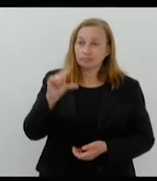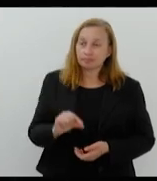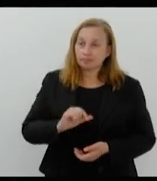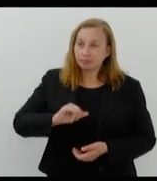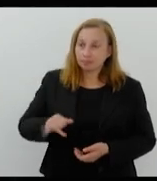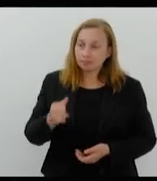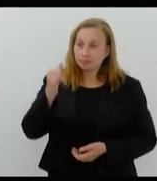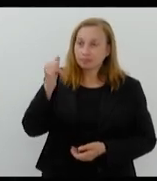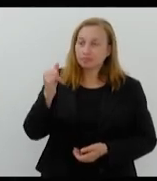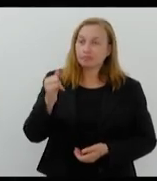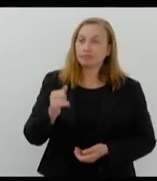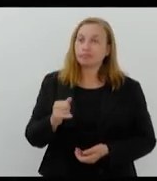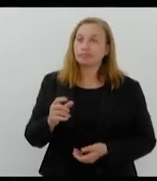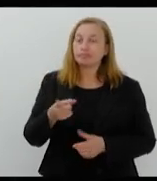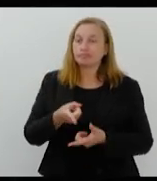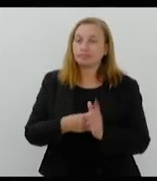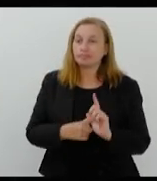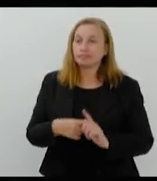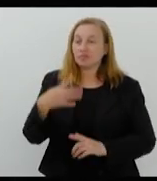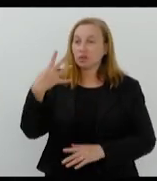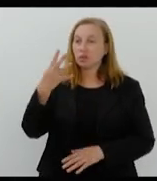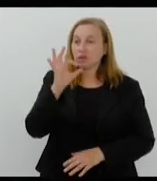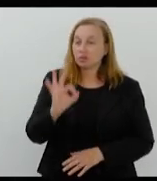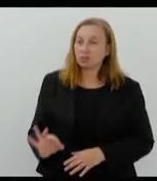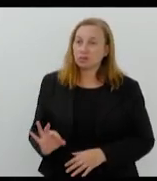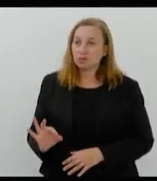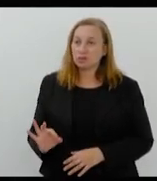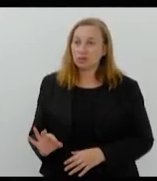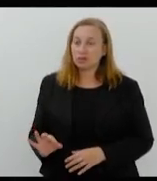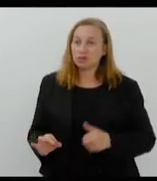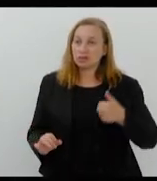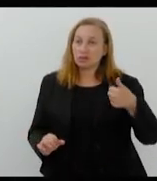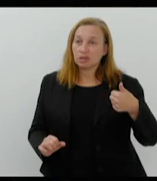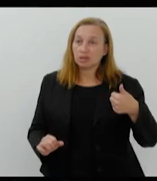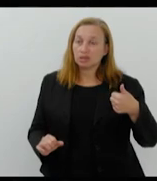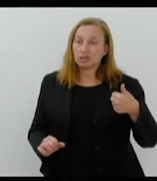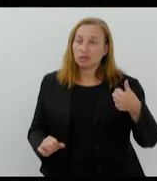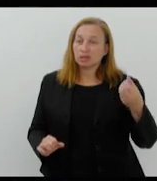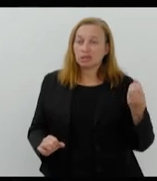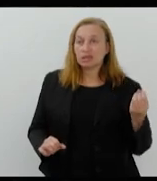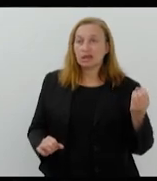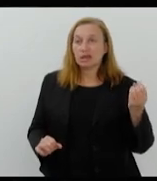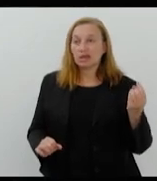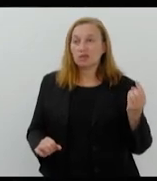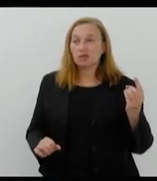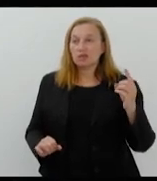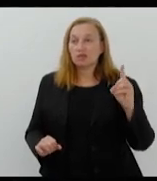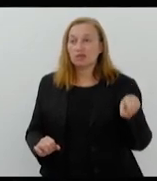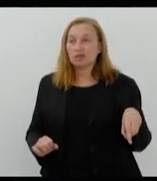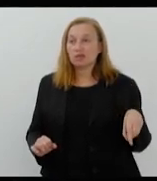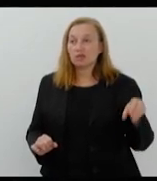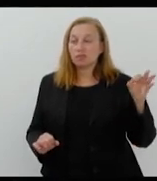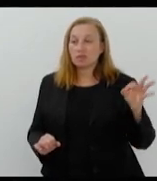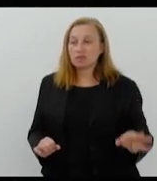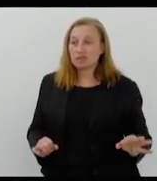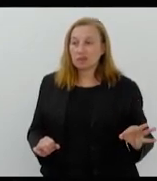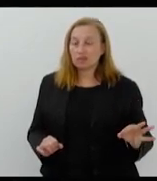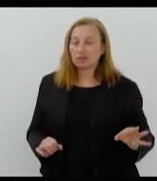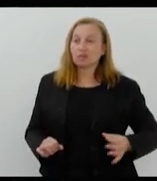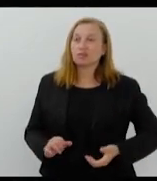dívidas, sair de 4% e cair para 0%, só